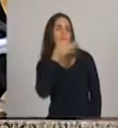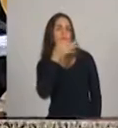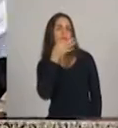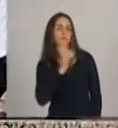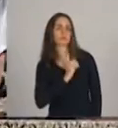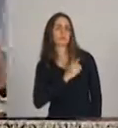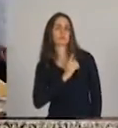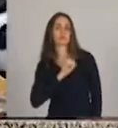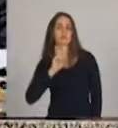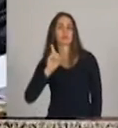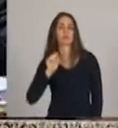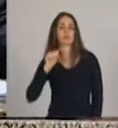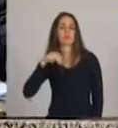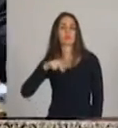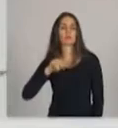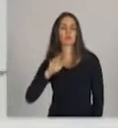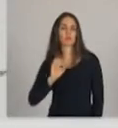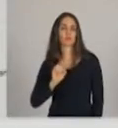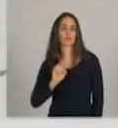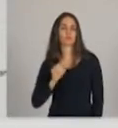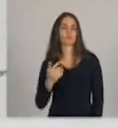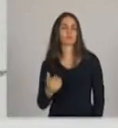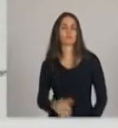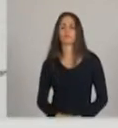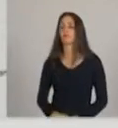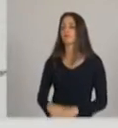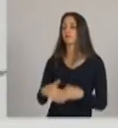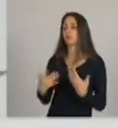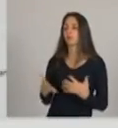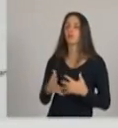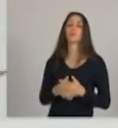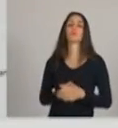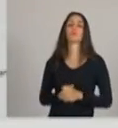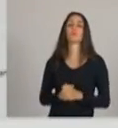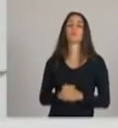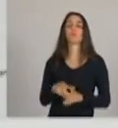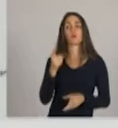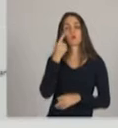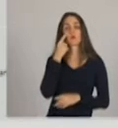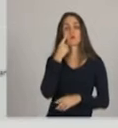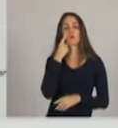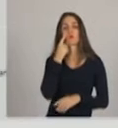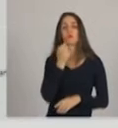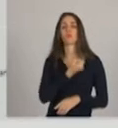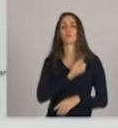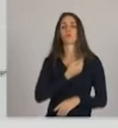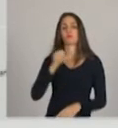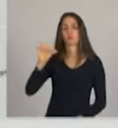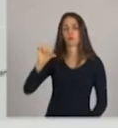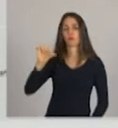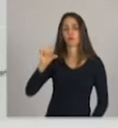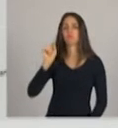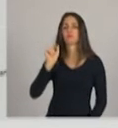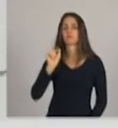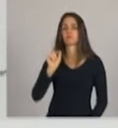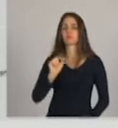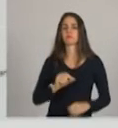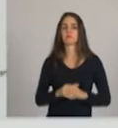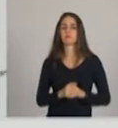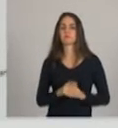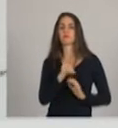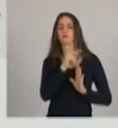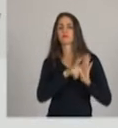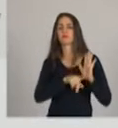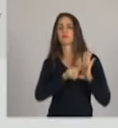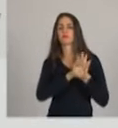Baez. Pela ordem, deputado Danilo. Presidente, só que uma observação, o item 9, que é o